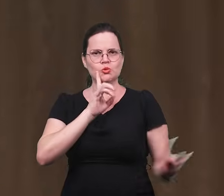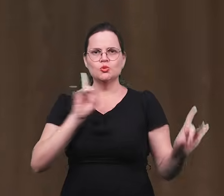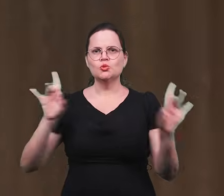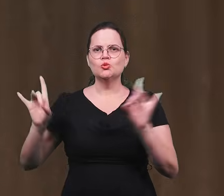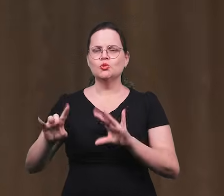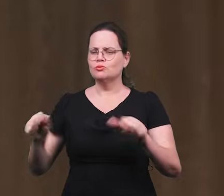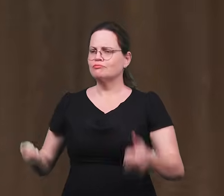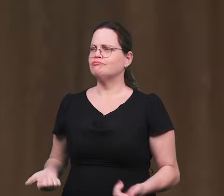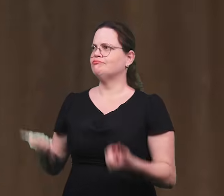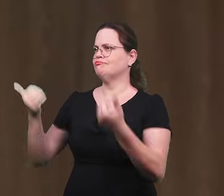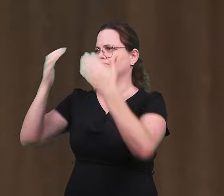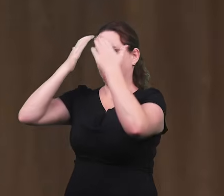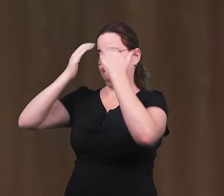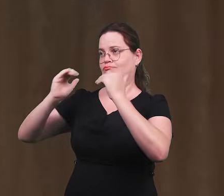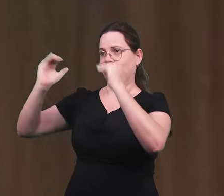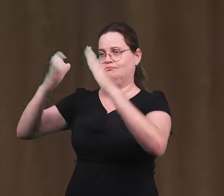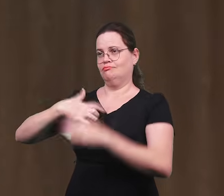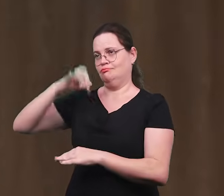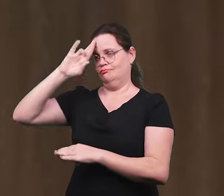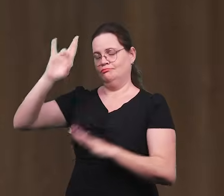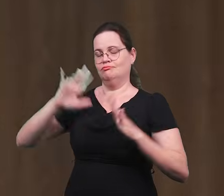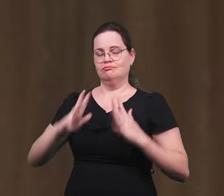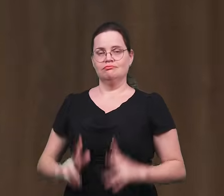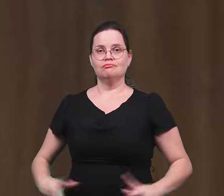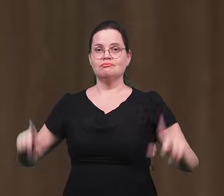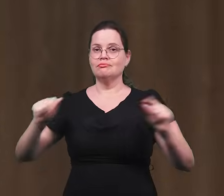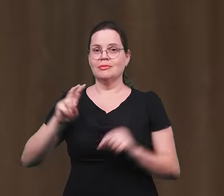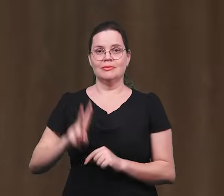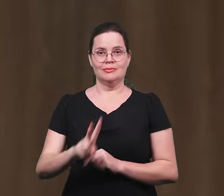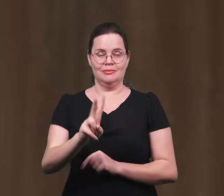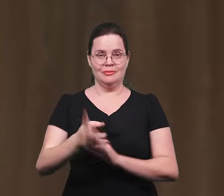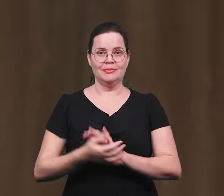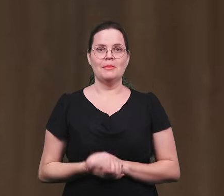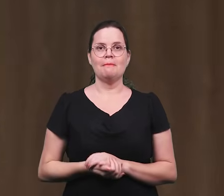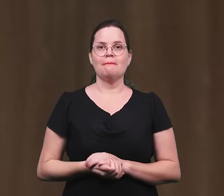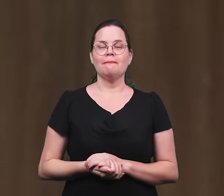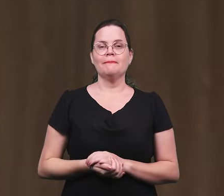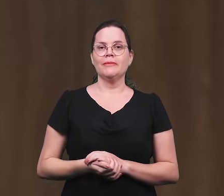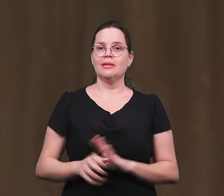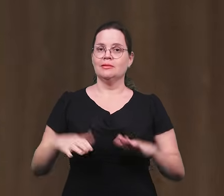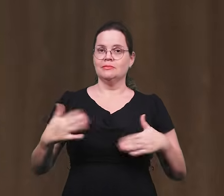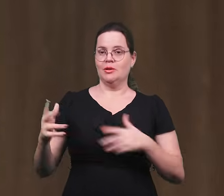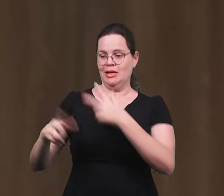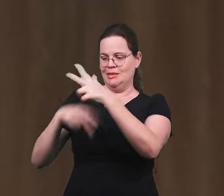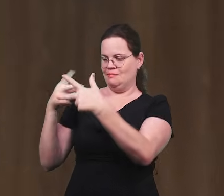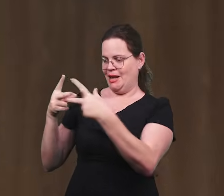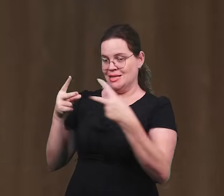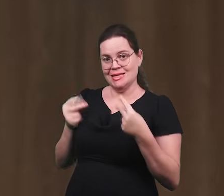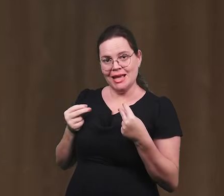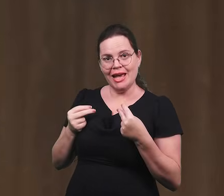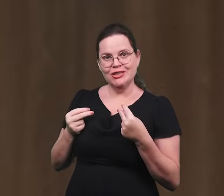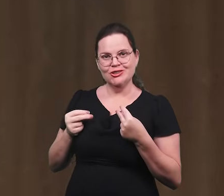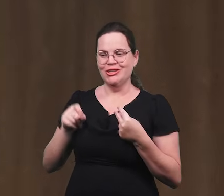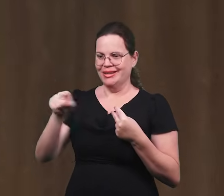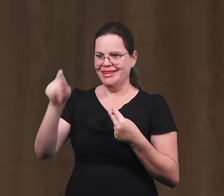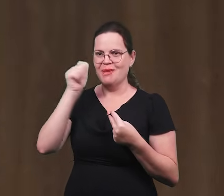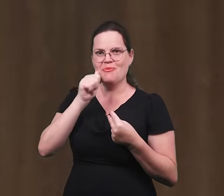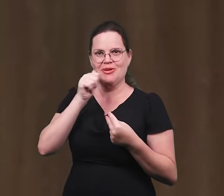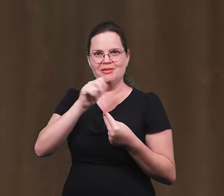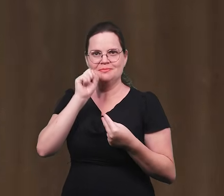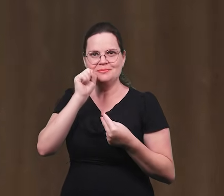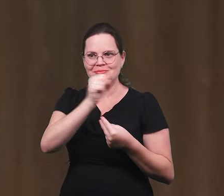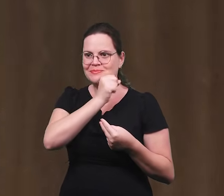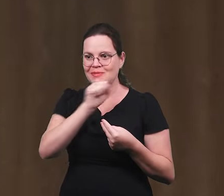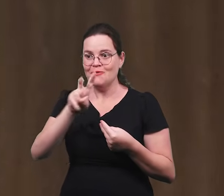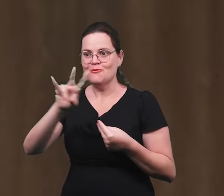coração, todo o nosso ser em obediência, em santificação ao nosso Salvador. Então, esse presente que esta mulher estava